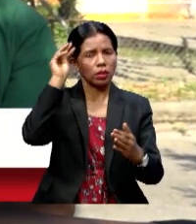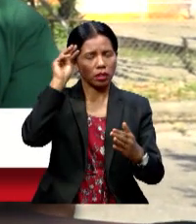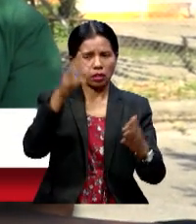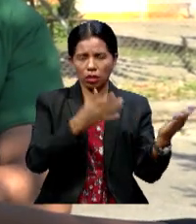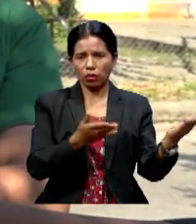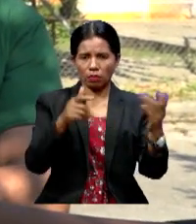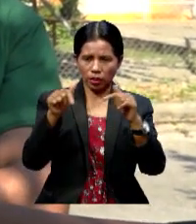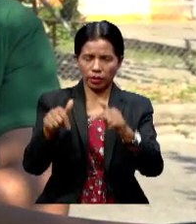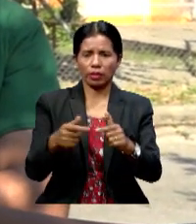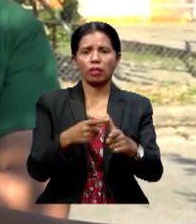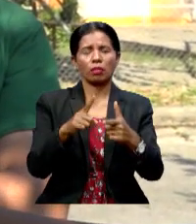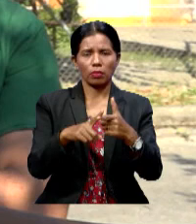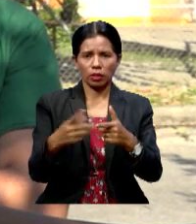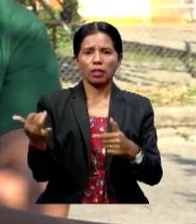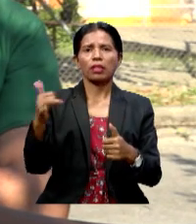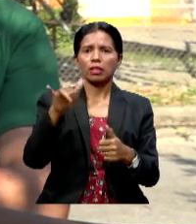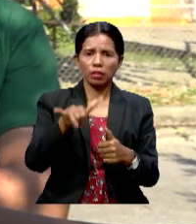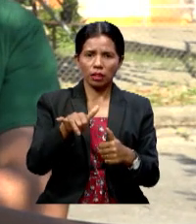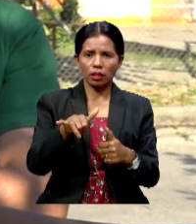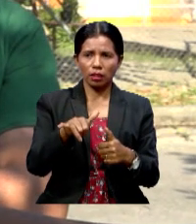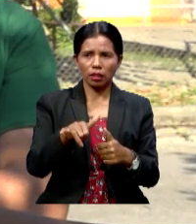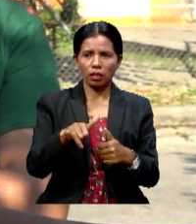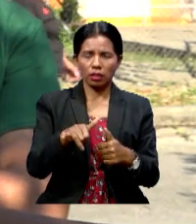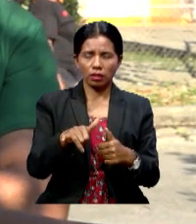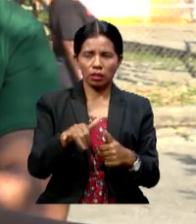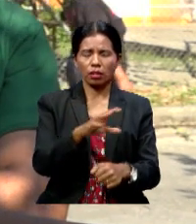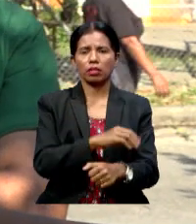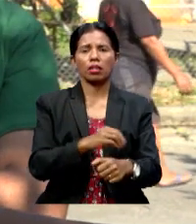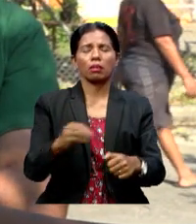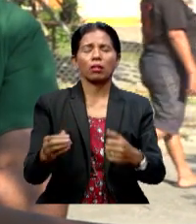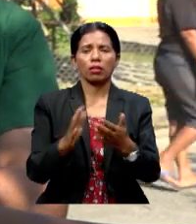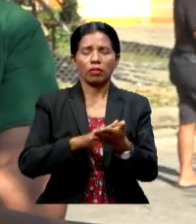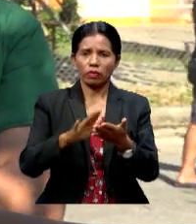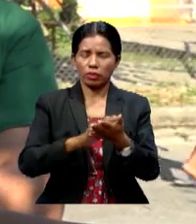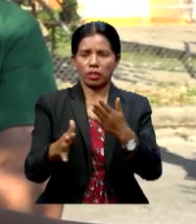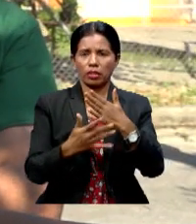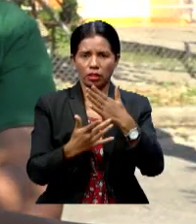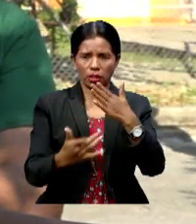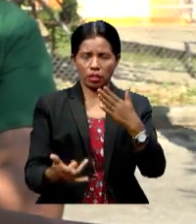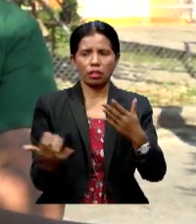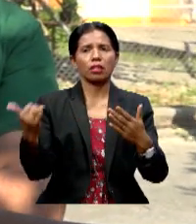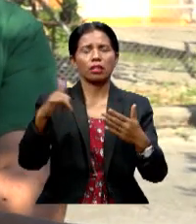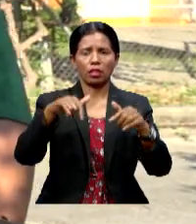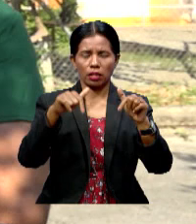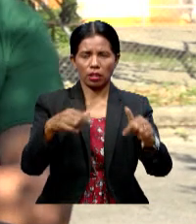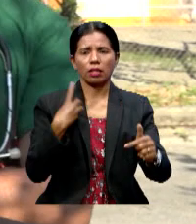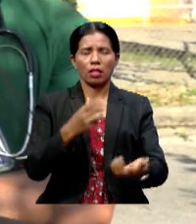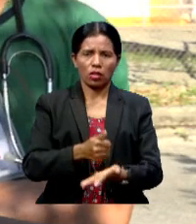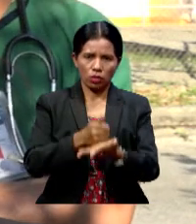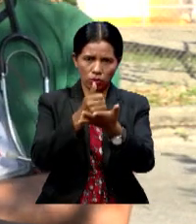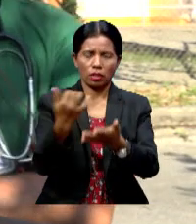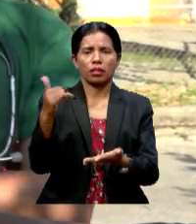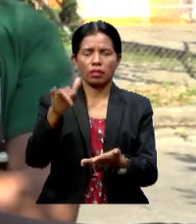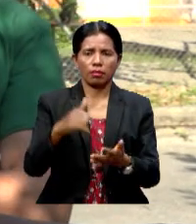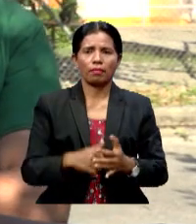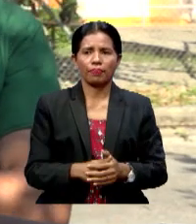no mos sira nebe ma ka faseran dialisis sira ne ma durante ne hele ne ita tau mata masira